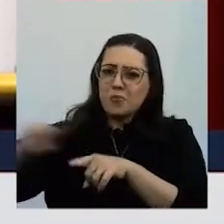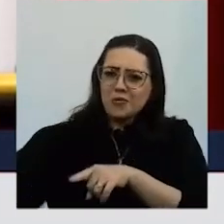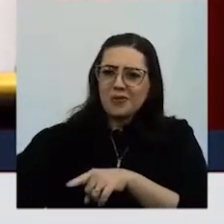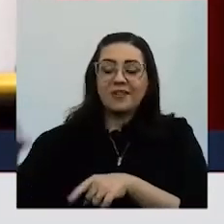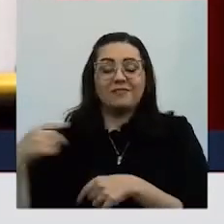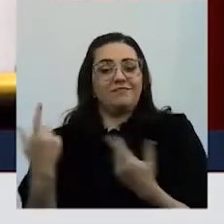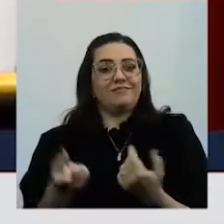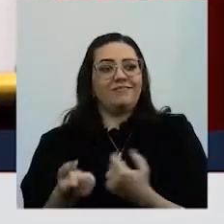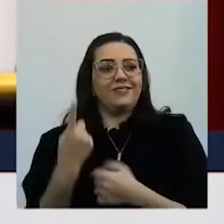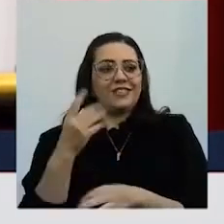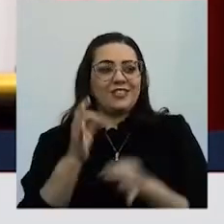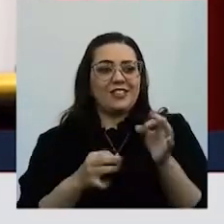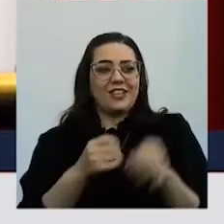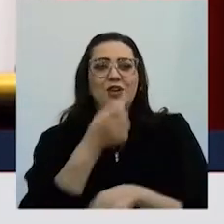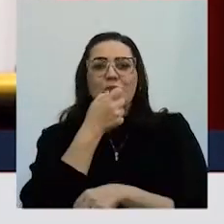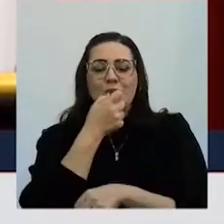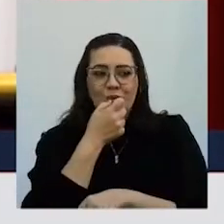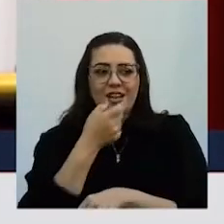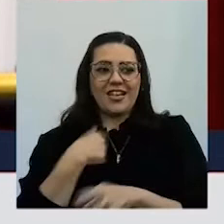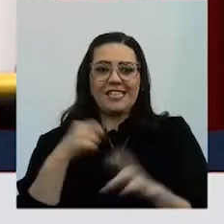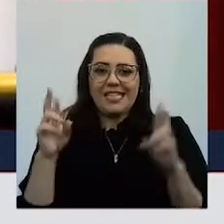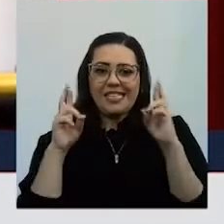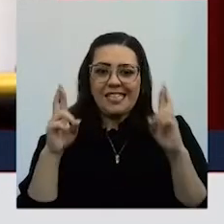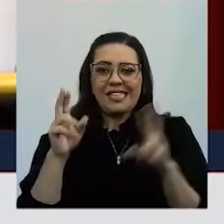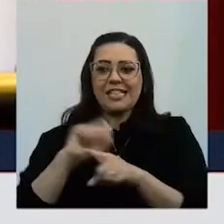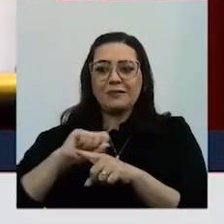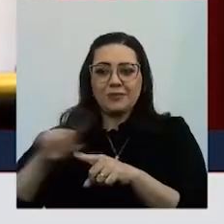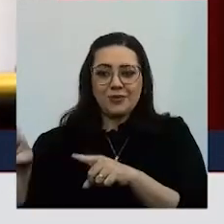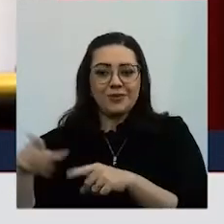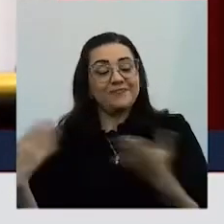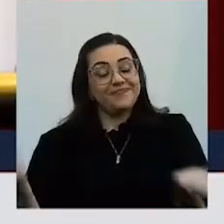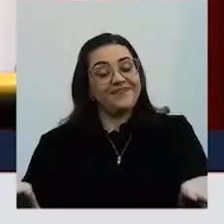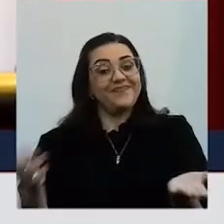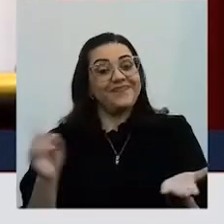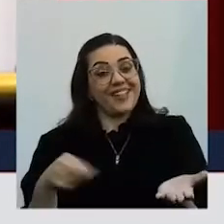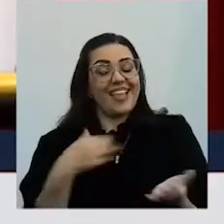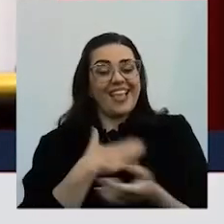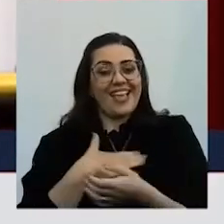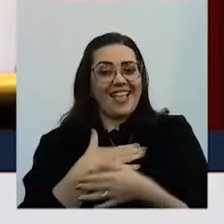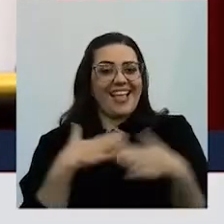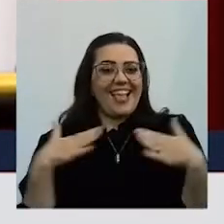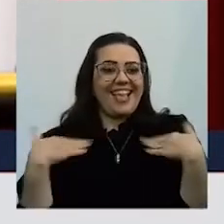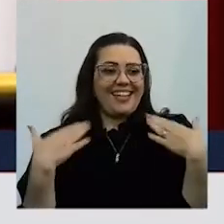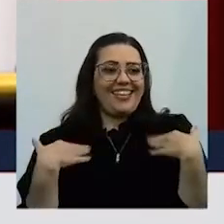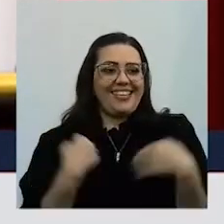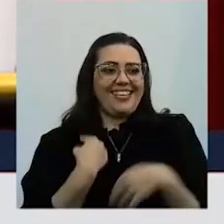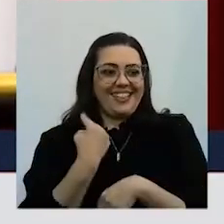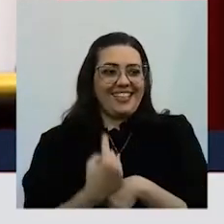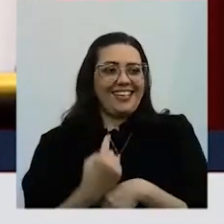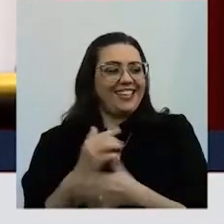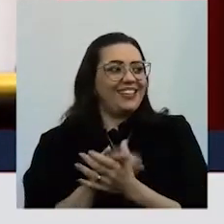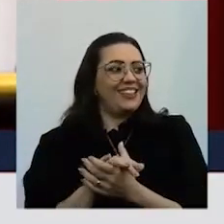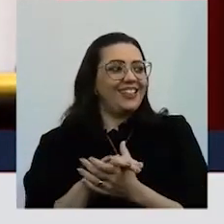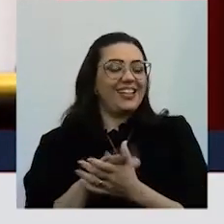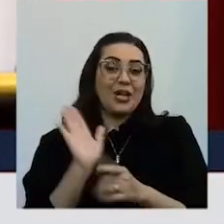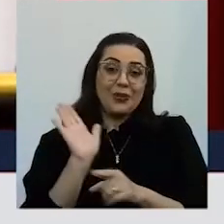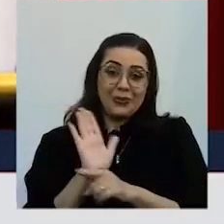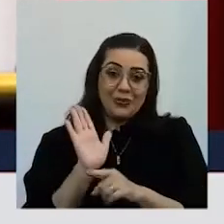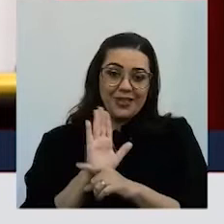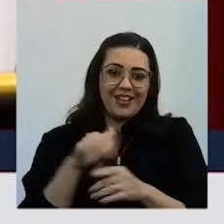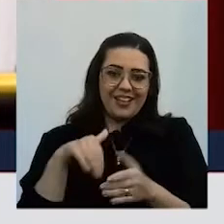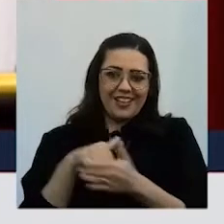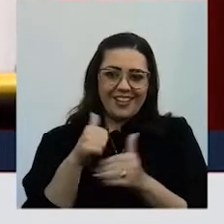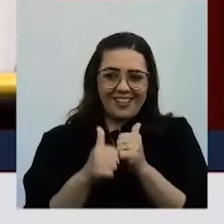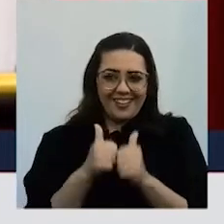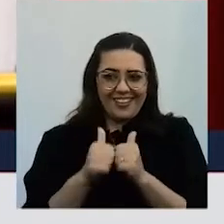que, pro lado torcedor, ser expulso. Mas é com muita alegria que eu estou à frente do CAV.